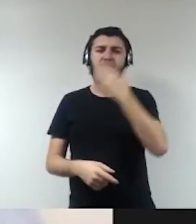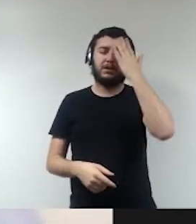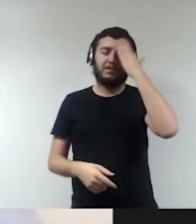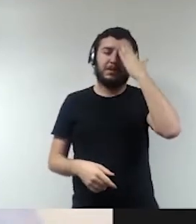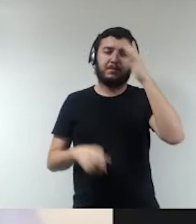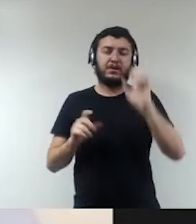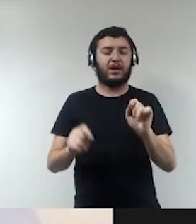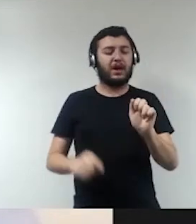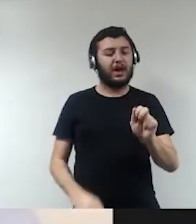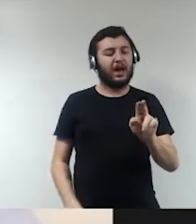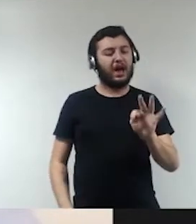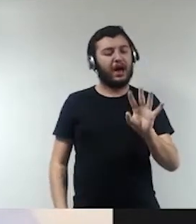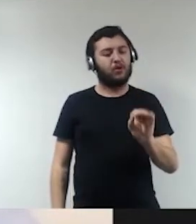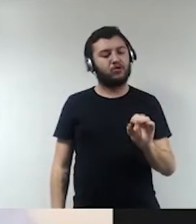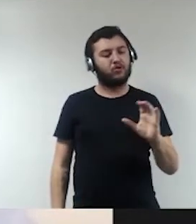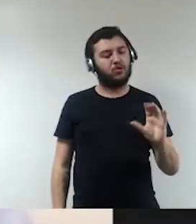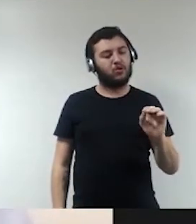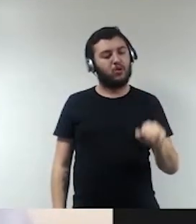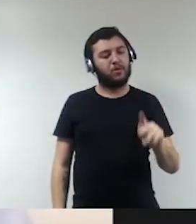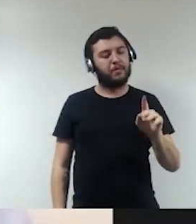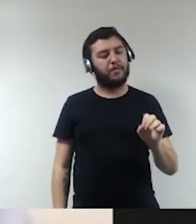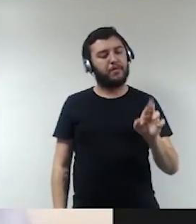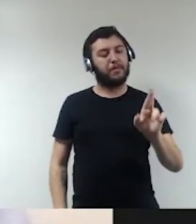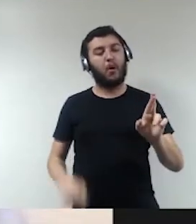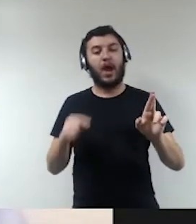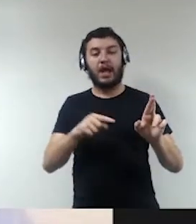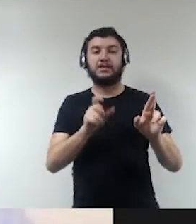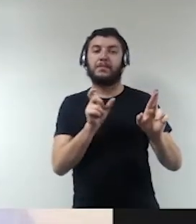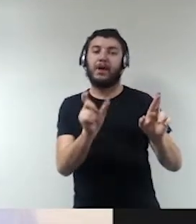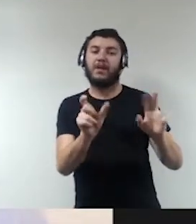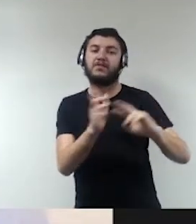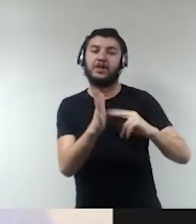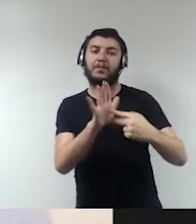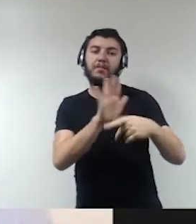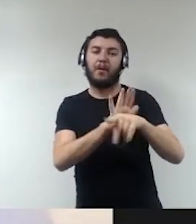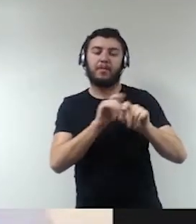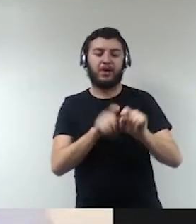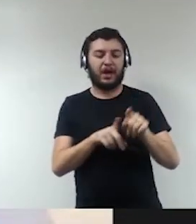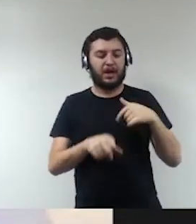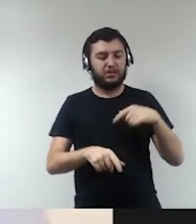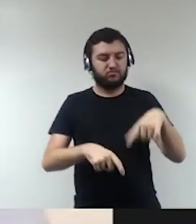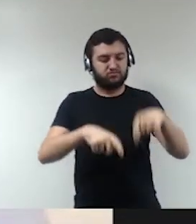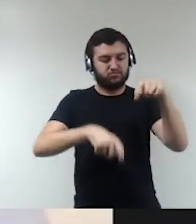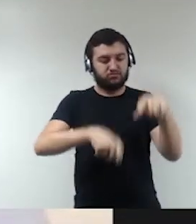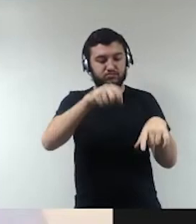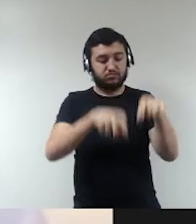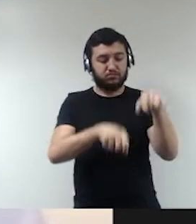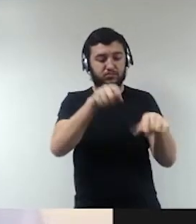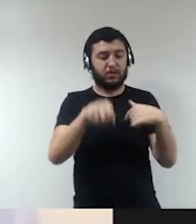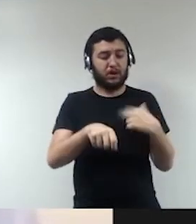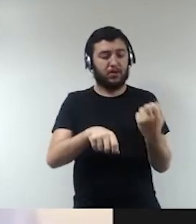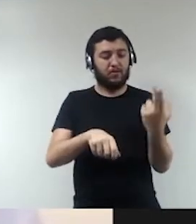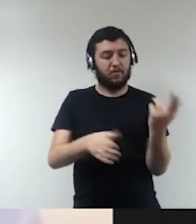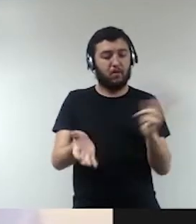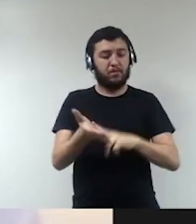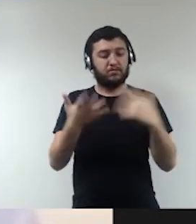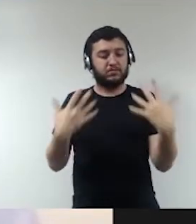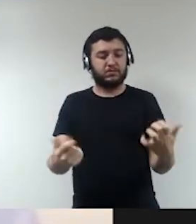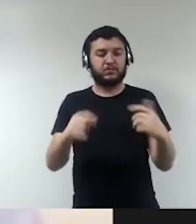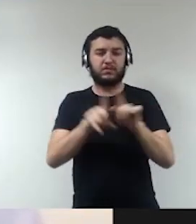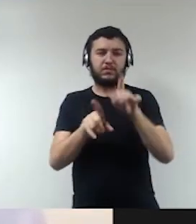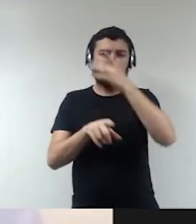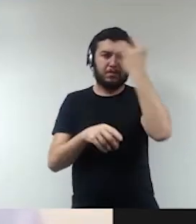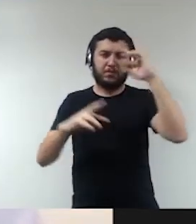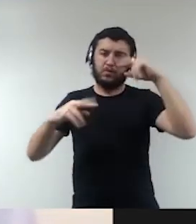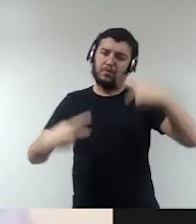autocompor significa assumir o resultado das próprias escolhas. E o ser humano tem um pouco de dificuldade de dormir